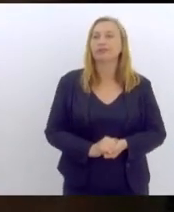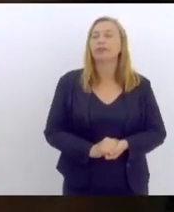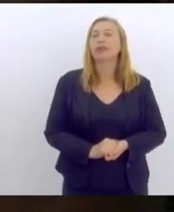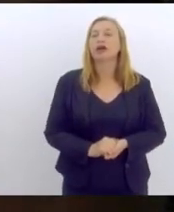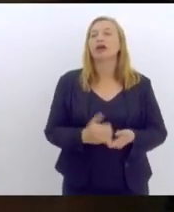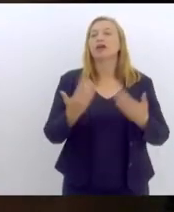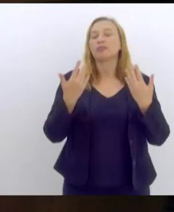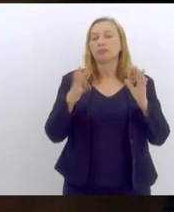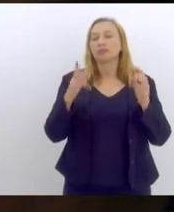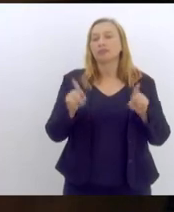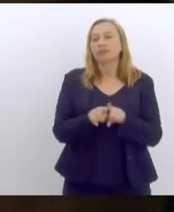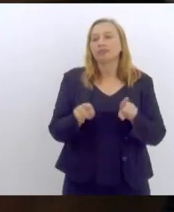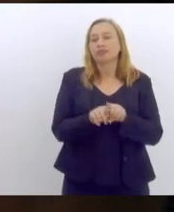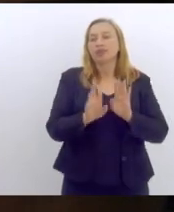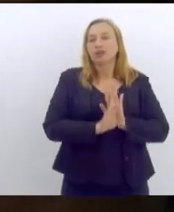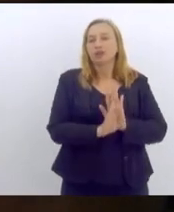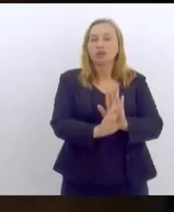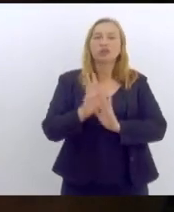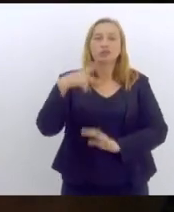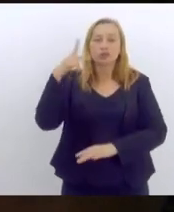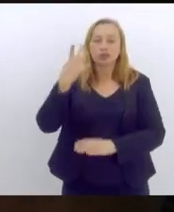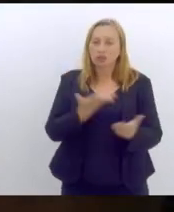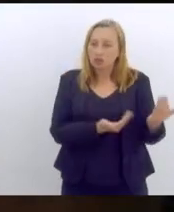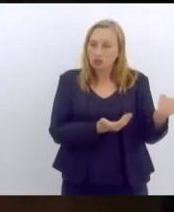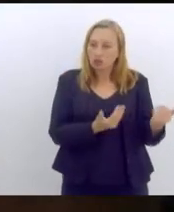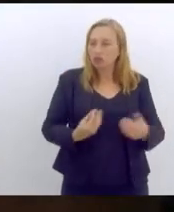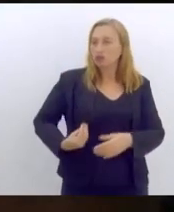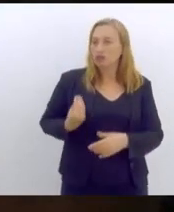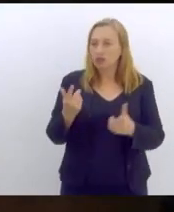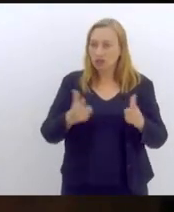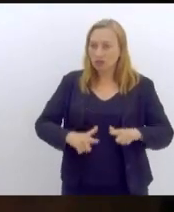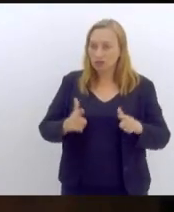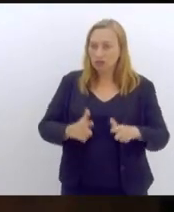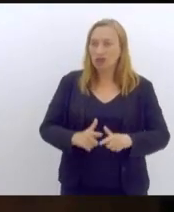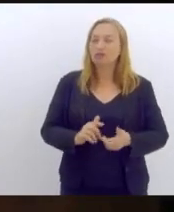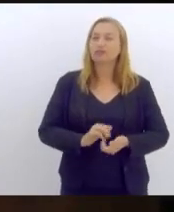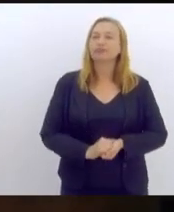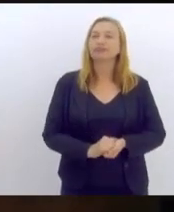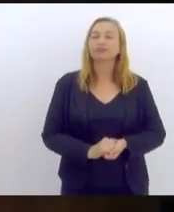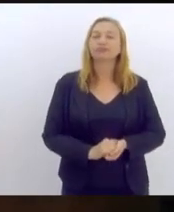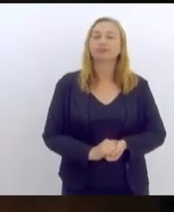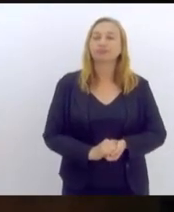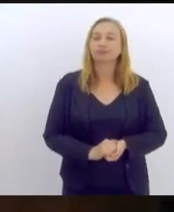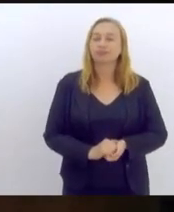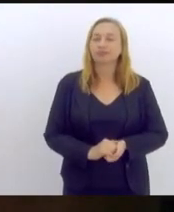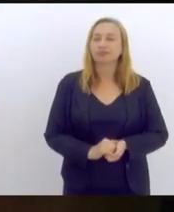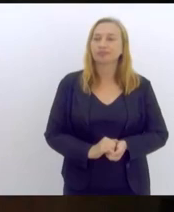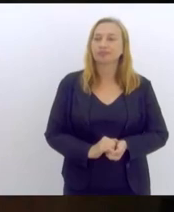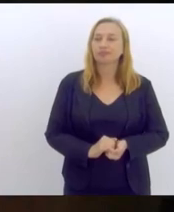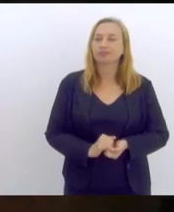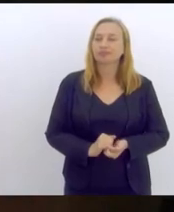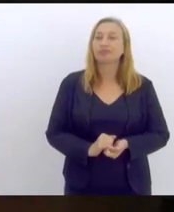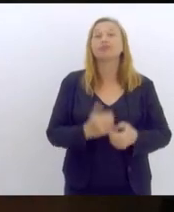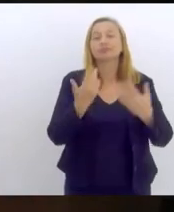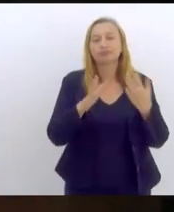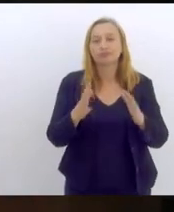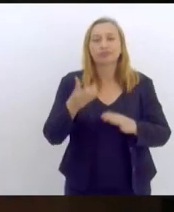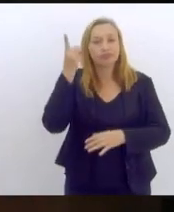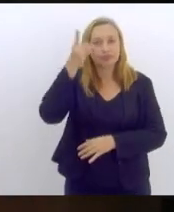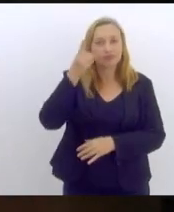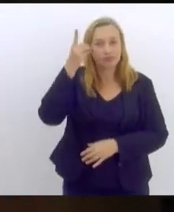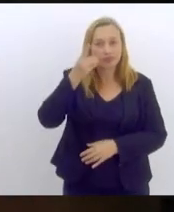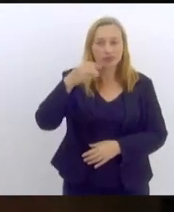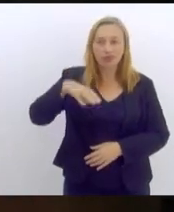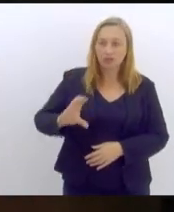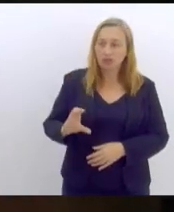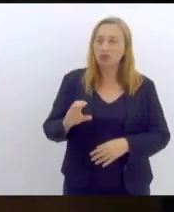Cumprimentar também os representantes do Parlamento Juvenil que se encontram aqui presentes, acompanhando a sessão plenária. E parabenizar o deputado Carlos Mink